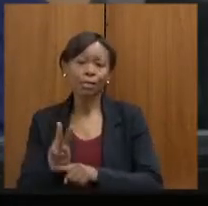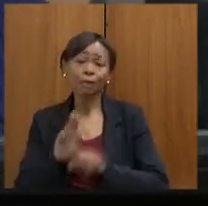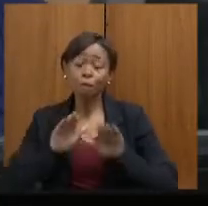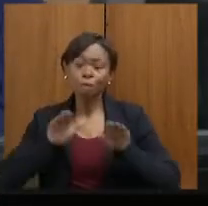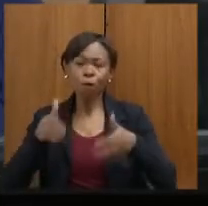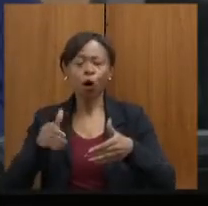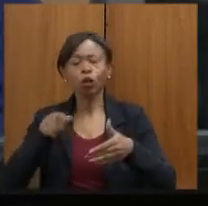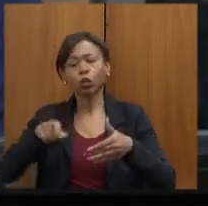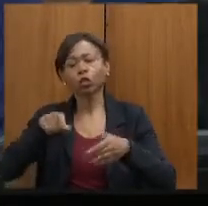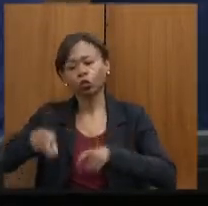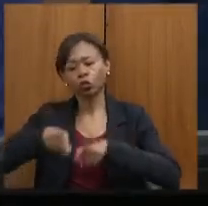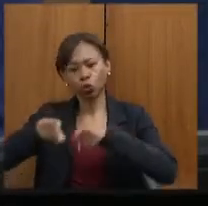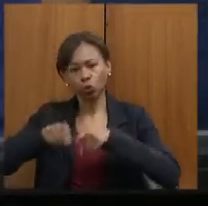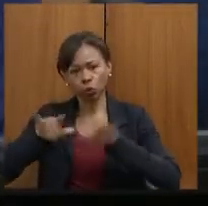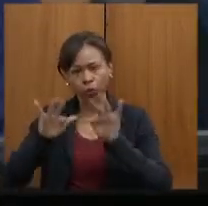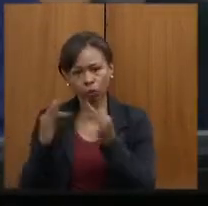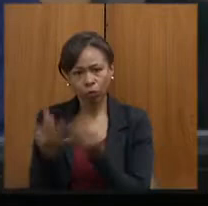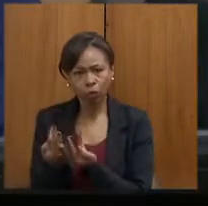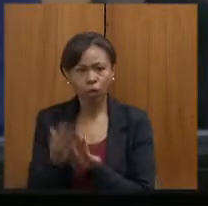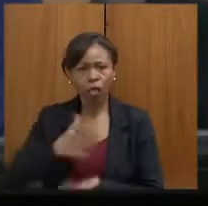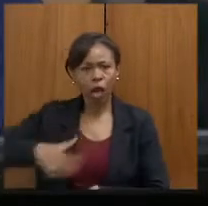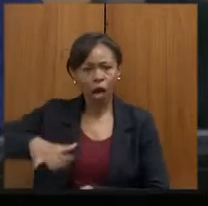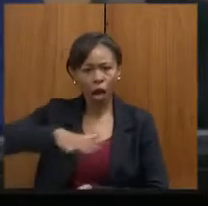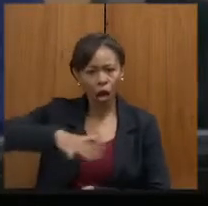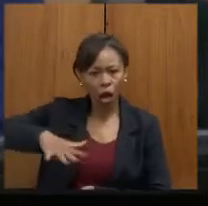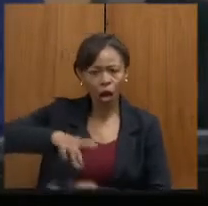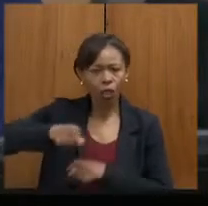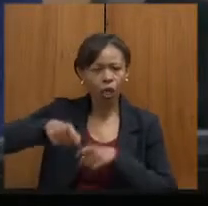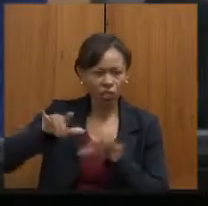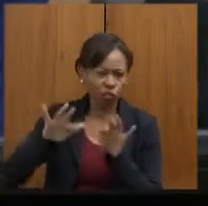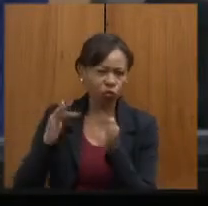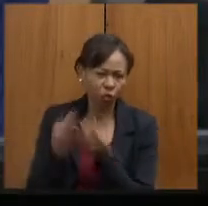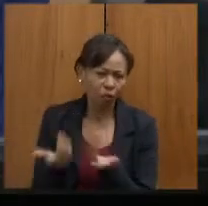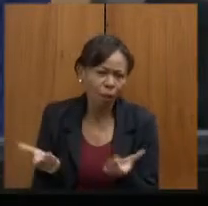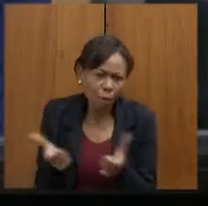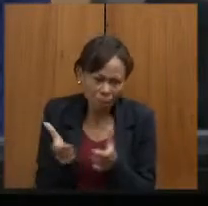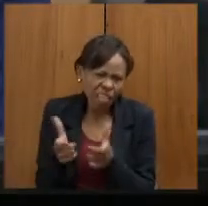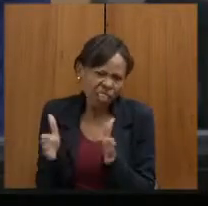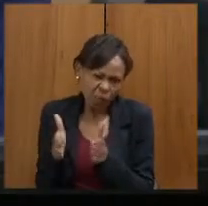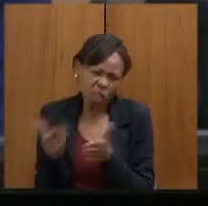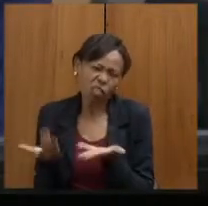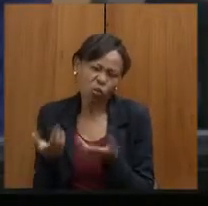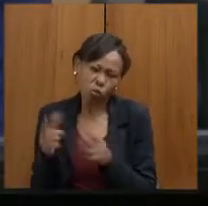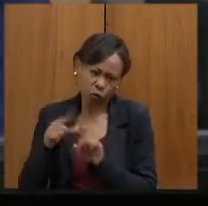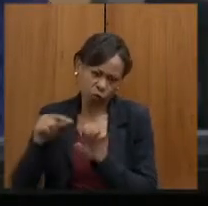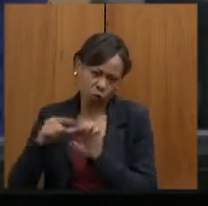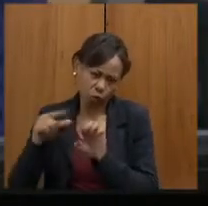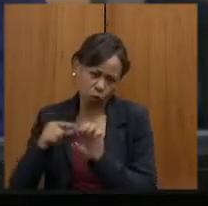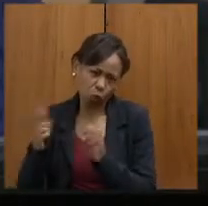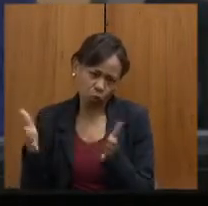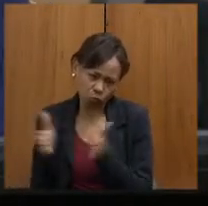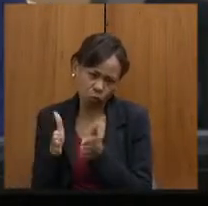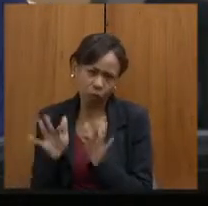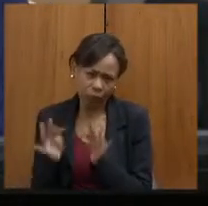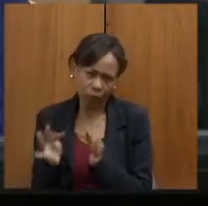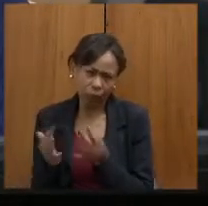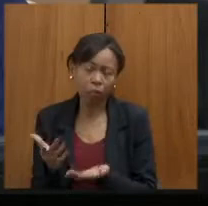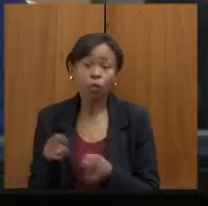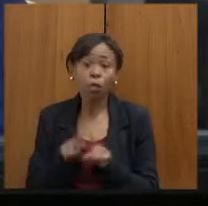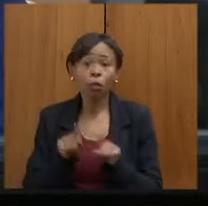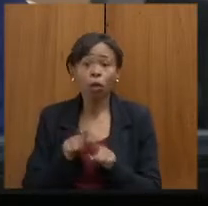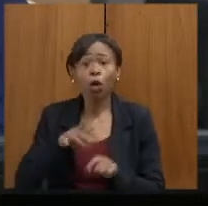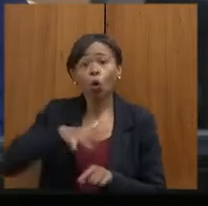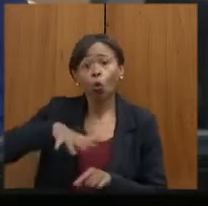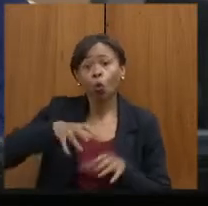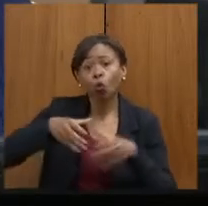da Agricultura Familiar da agroindústria Nossa e familiar o pequeno vamos dizer no todo aí nós estamos querendo incluir até o pessoal da